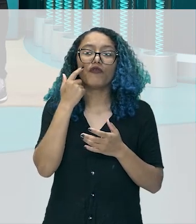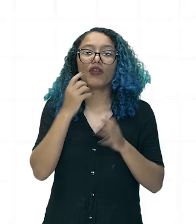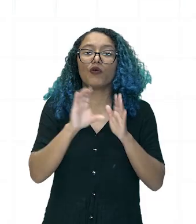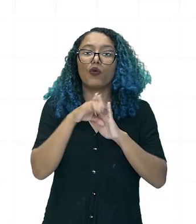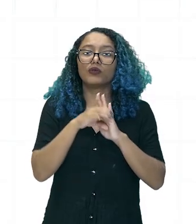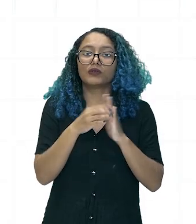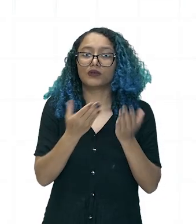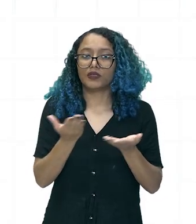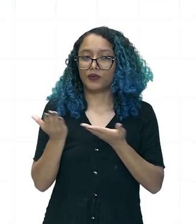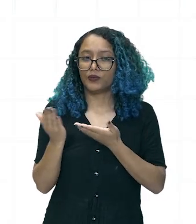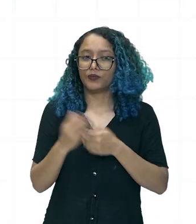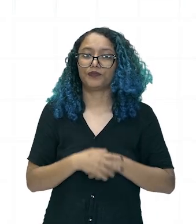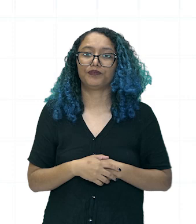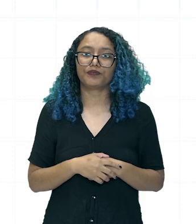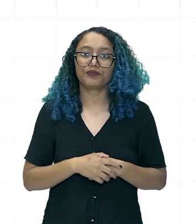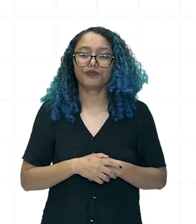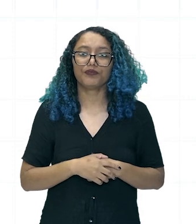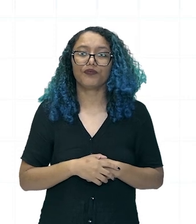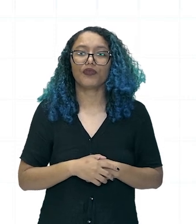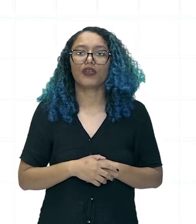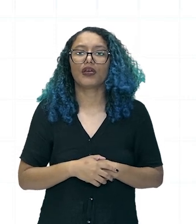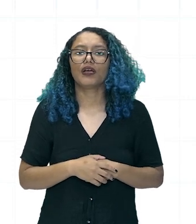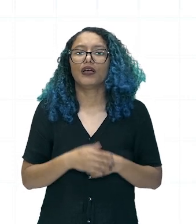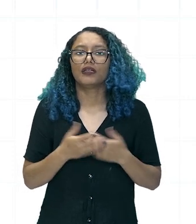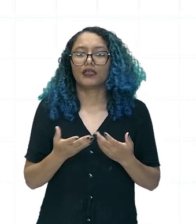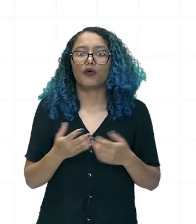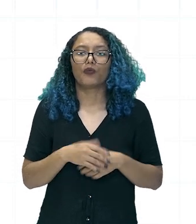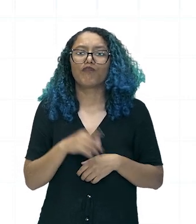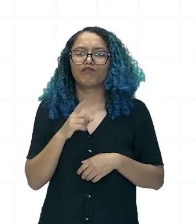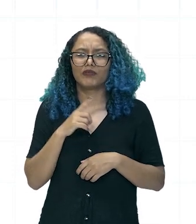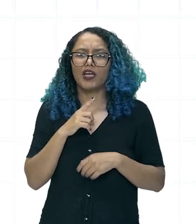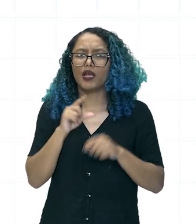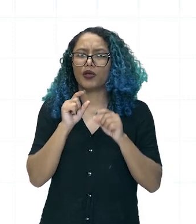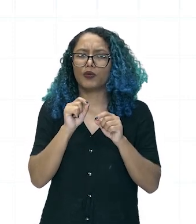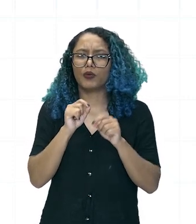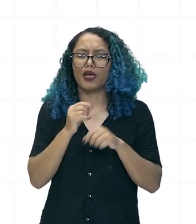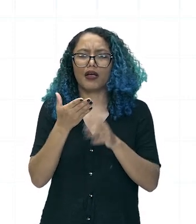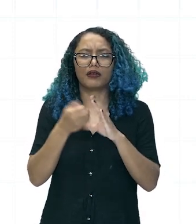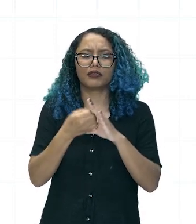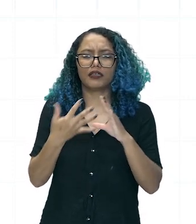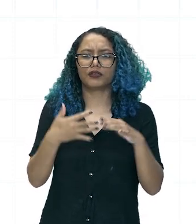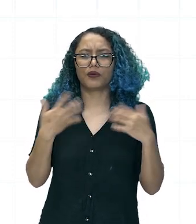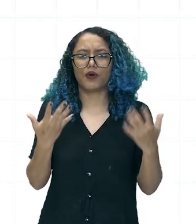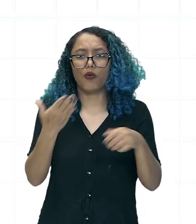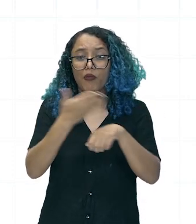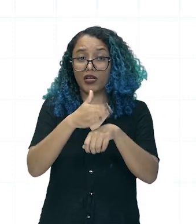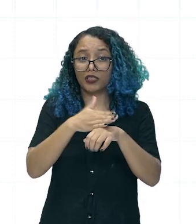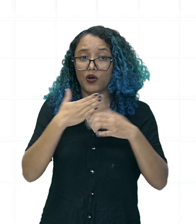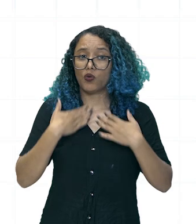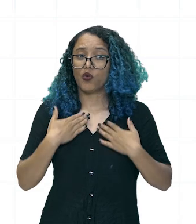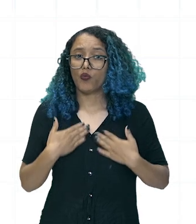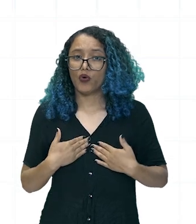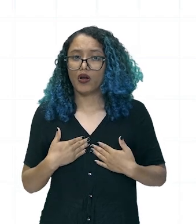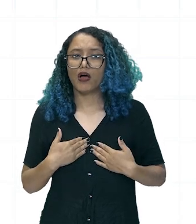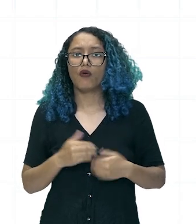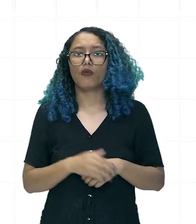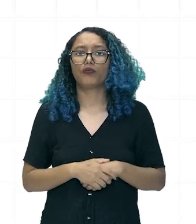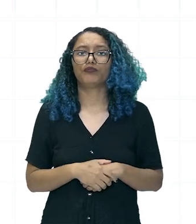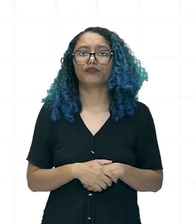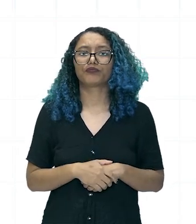essas aqui foram alguns tipos de ginástica não competitiva. Mas vamos prosseguir, vamos continuar falando